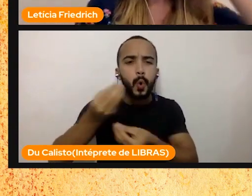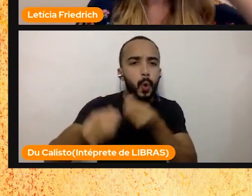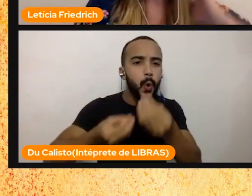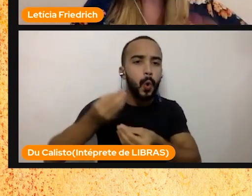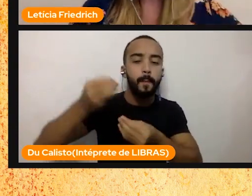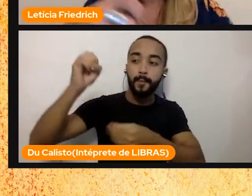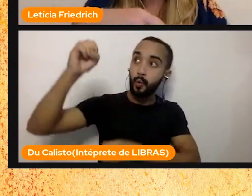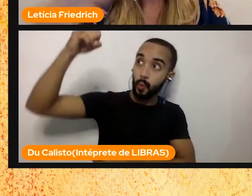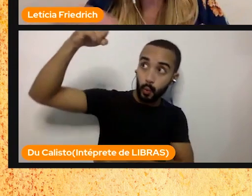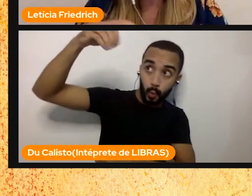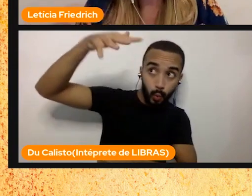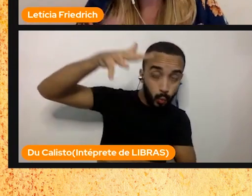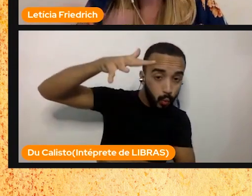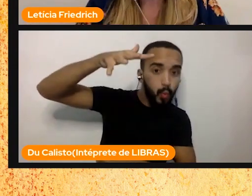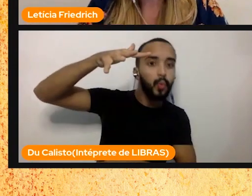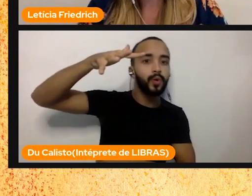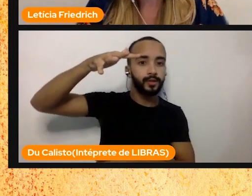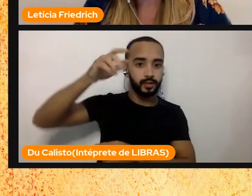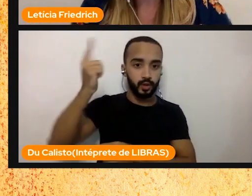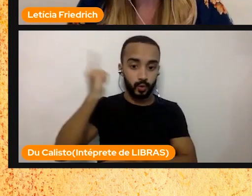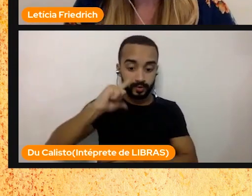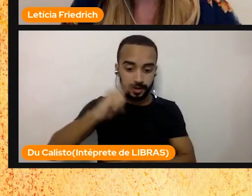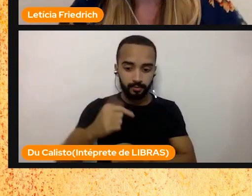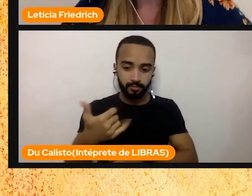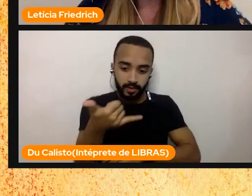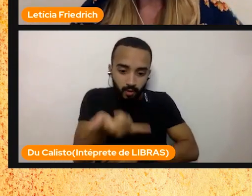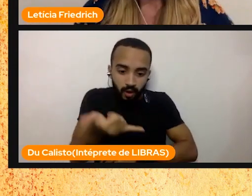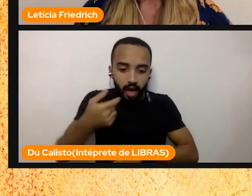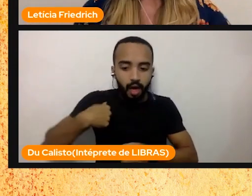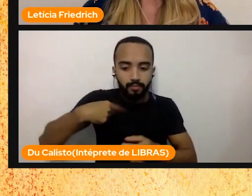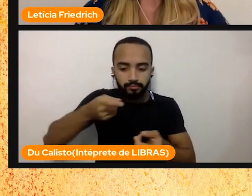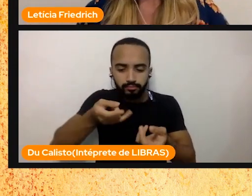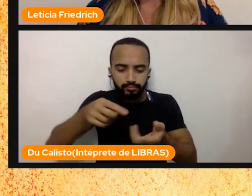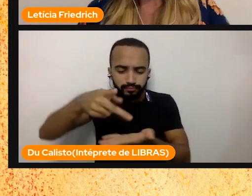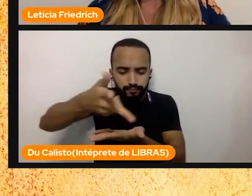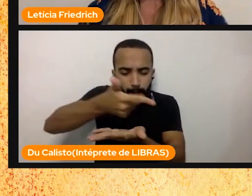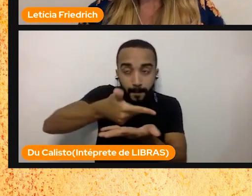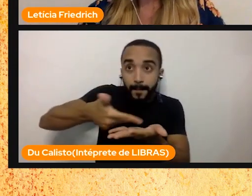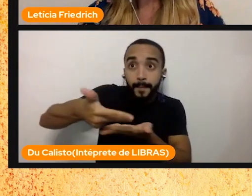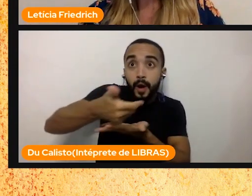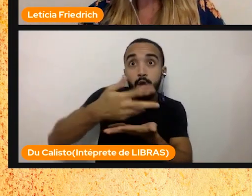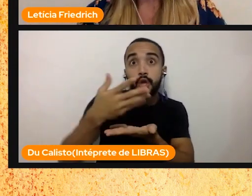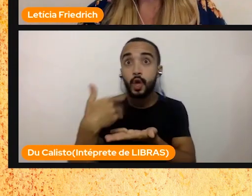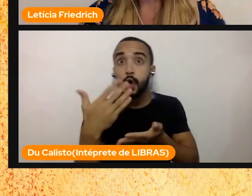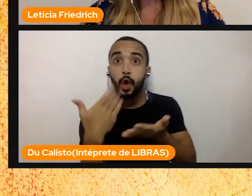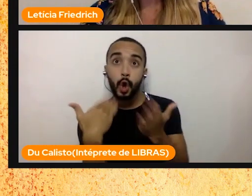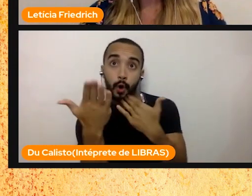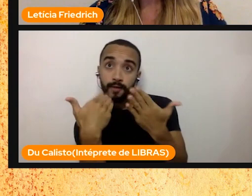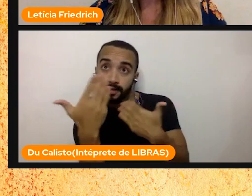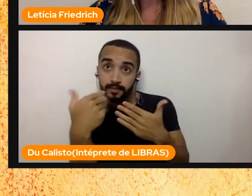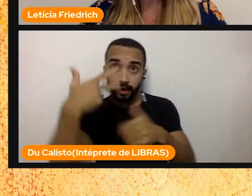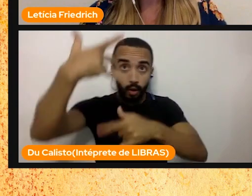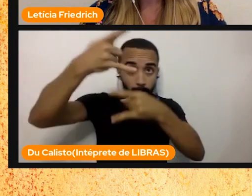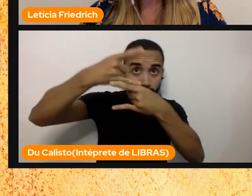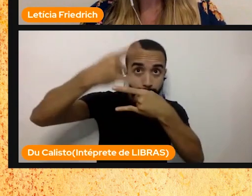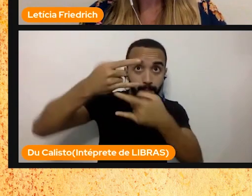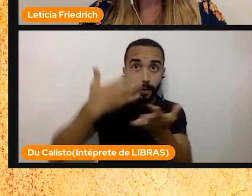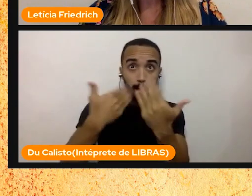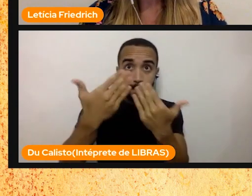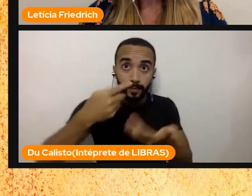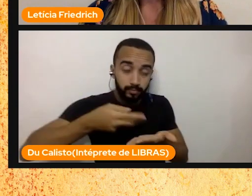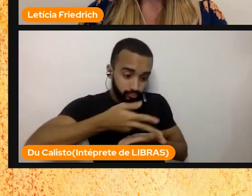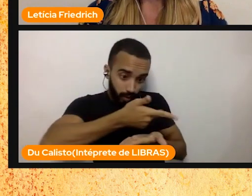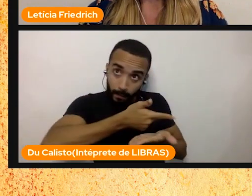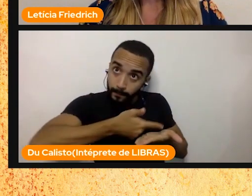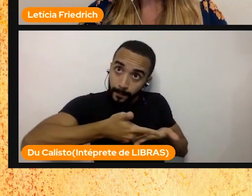embaixo, então ele fica desenhando e conversando com as pessoas ao vivo, assim. Então é muito interessante. Eu hoje não tenho a dimensão de quantas folhas de